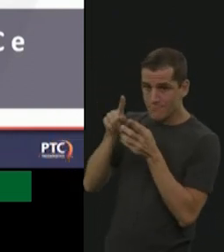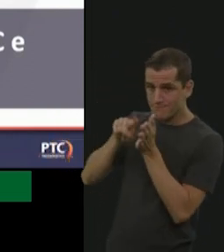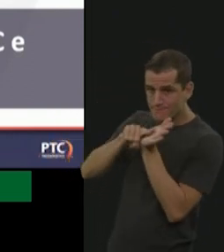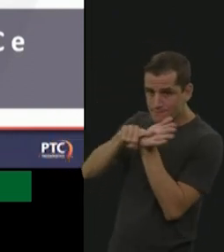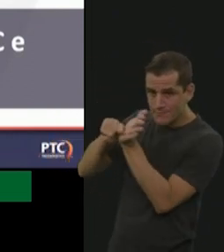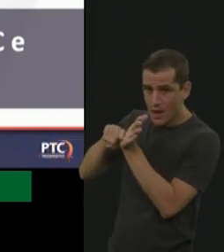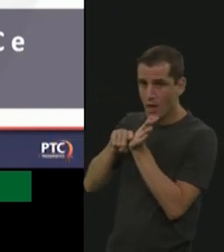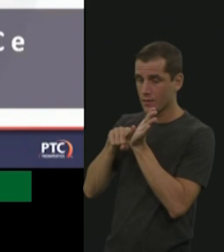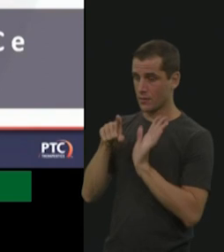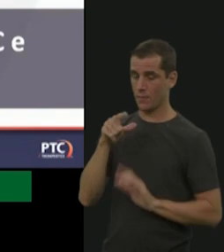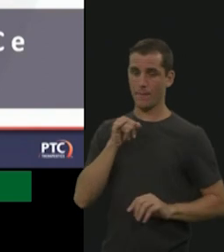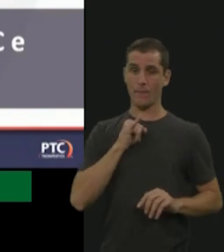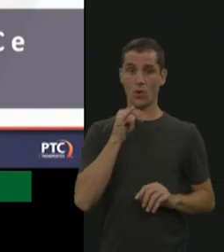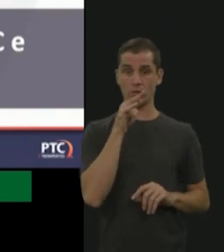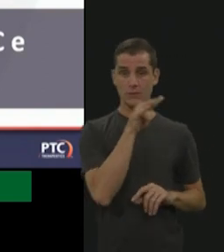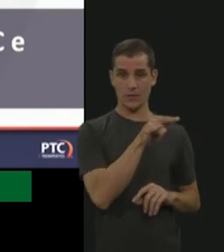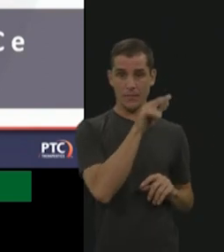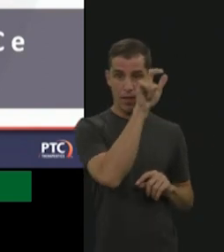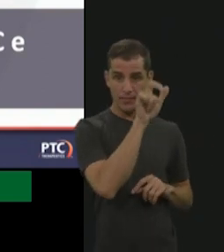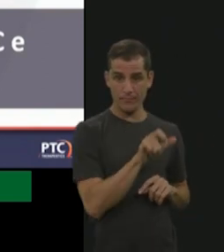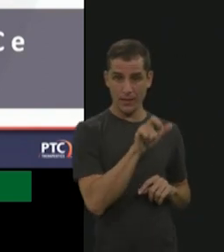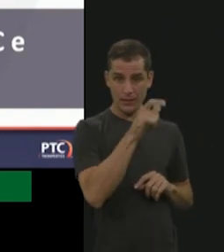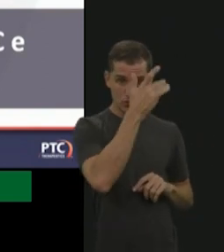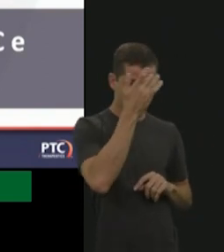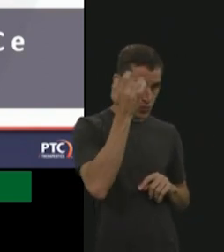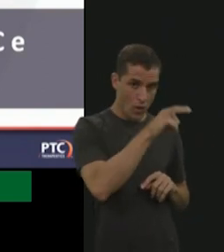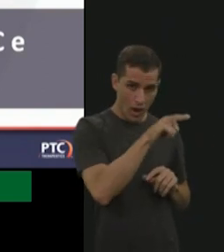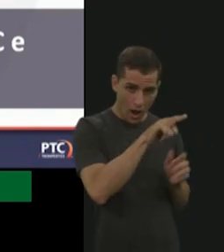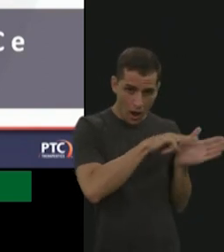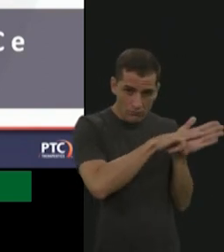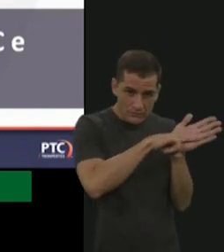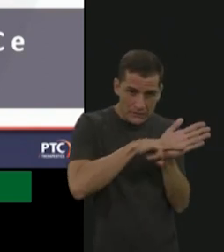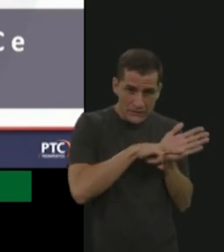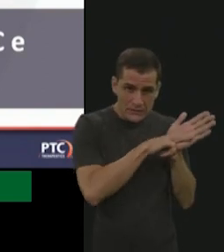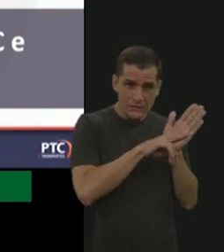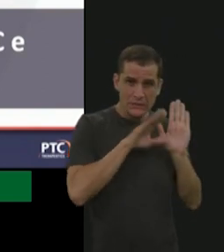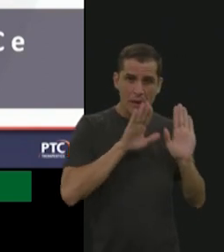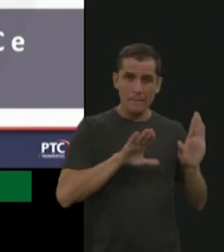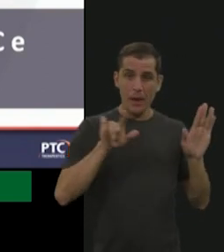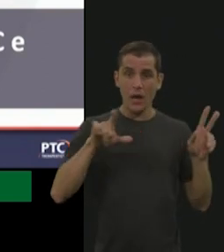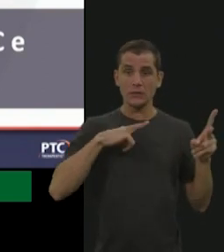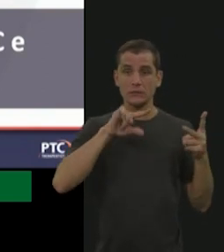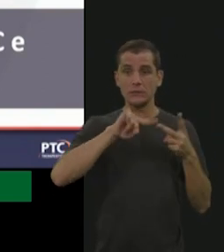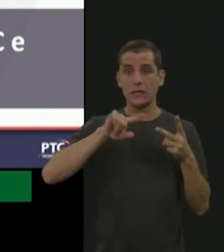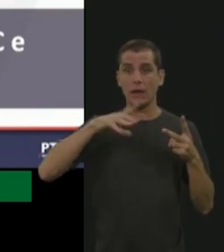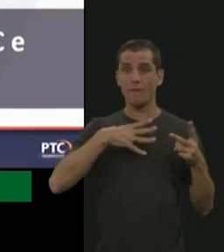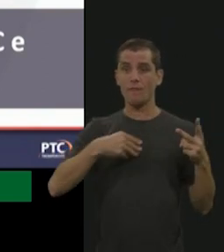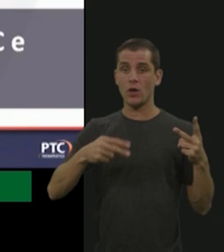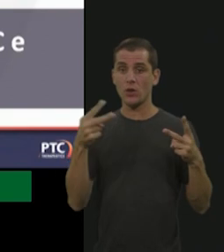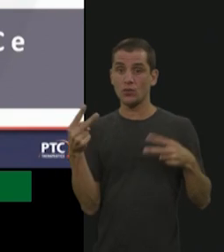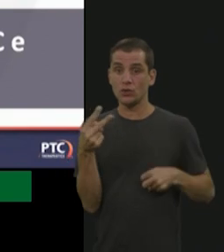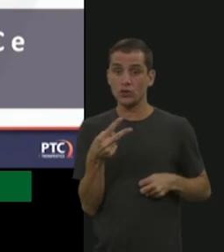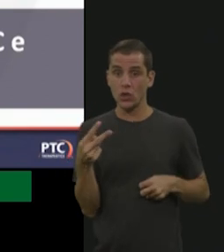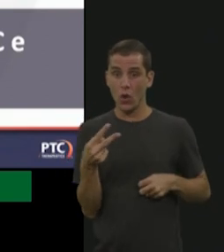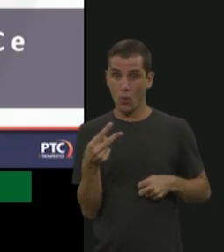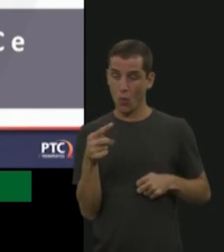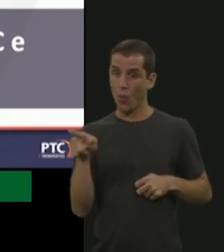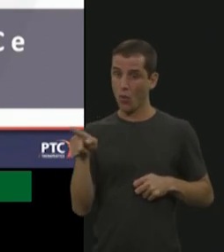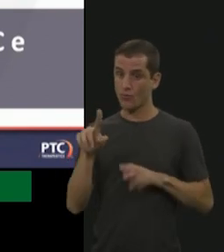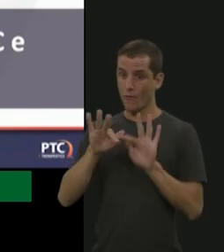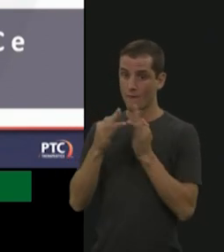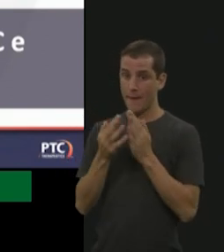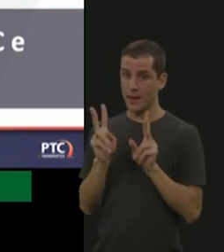foi diagnosticado como paralisia cerebral e a família teve uma segunda criança que evoluiu da mesma maneira, importante pensar sempre em doença